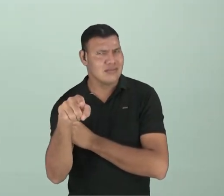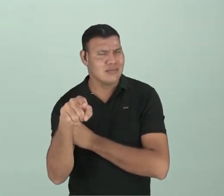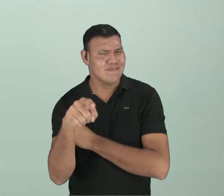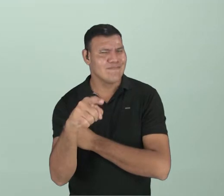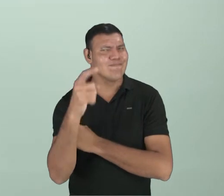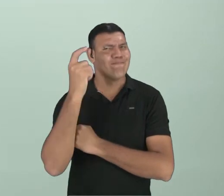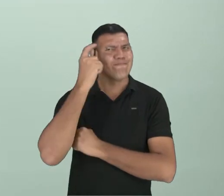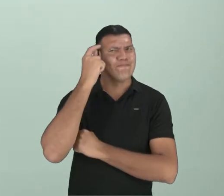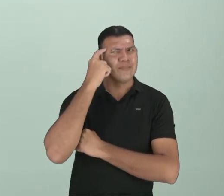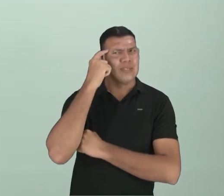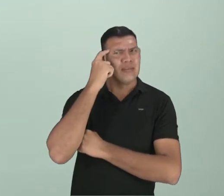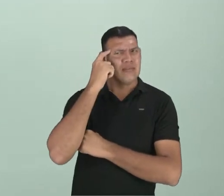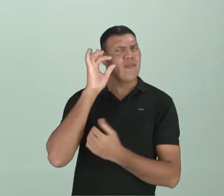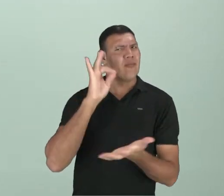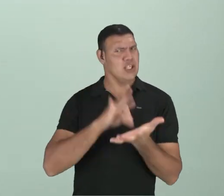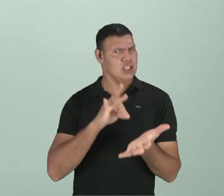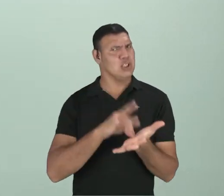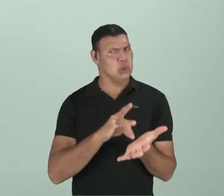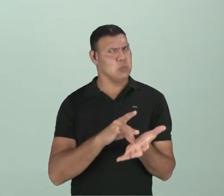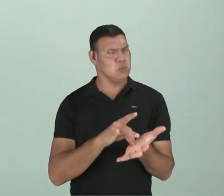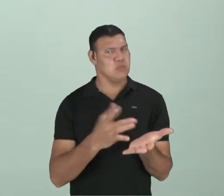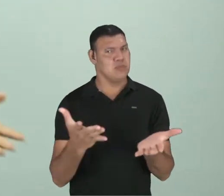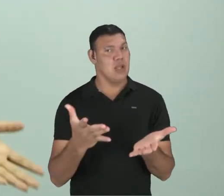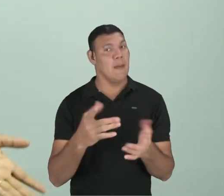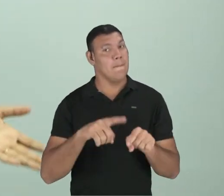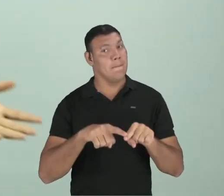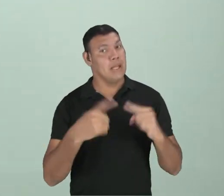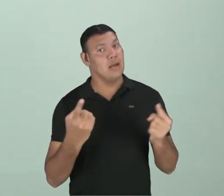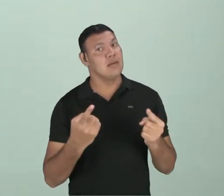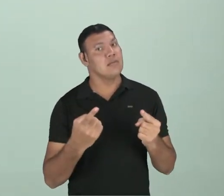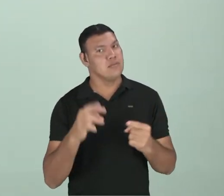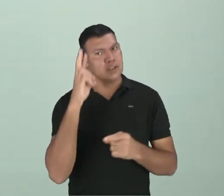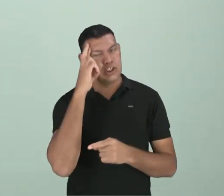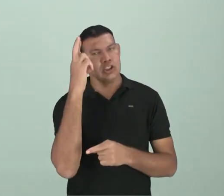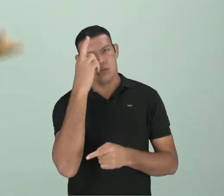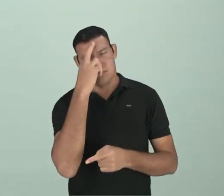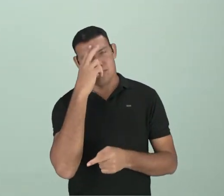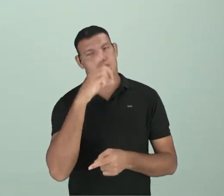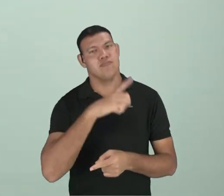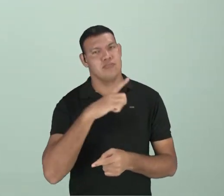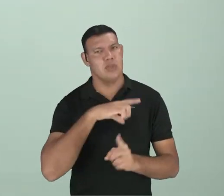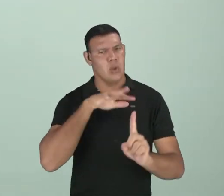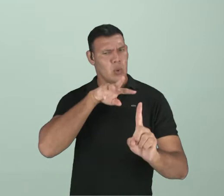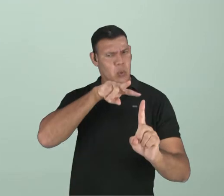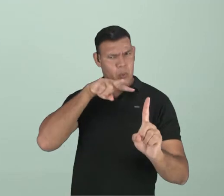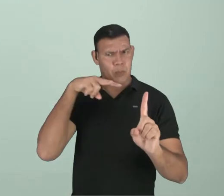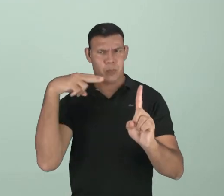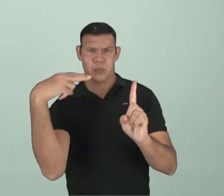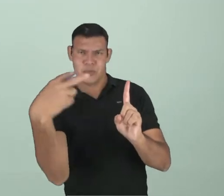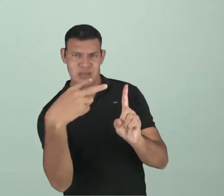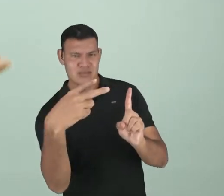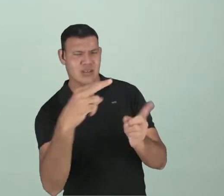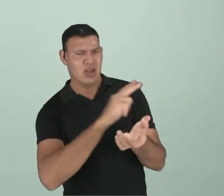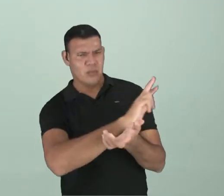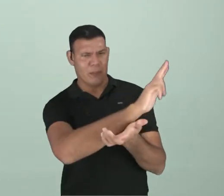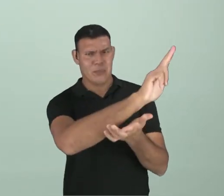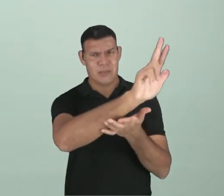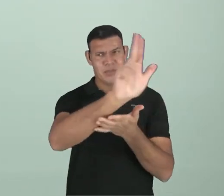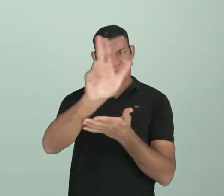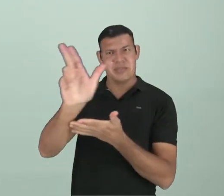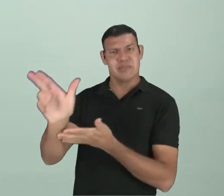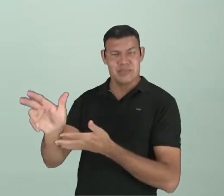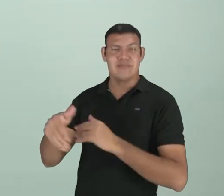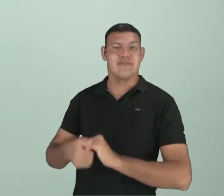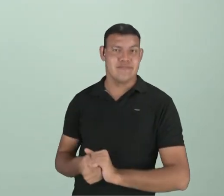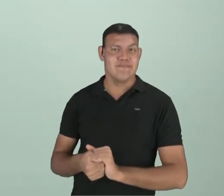é apenas a informação verdadeira, né? E como a gente está falando de história tem vários pontos de vista, né? A verdade ela é